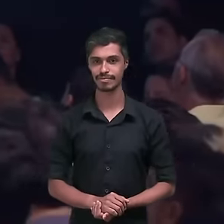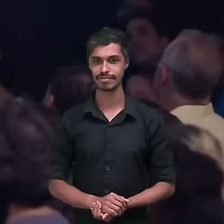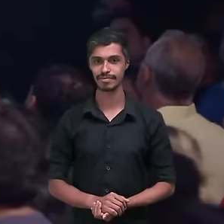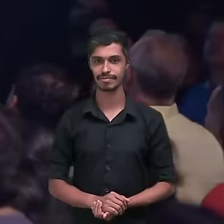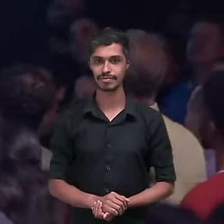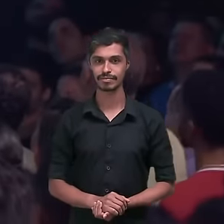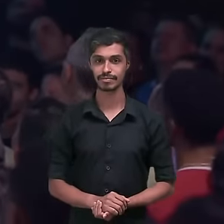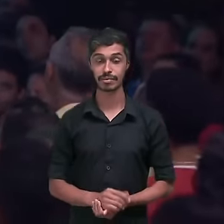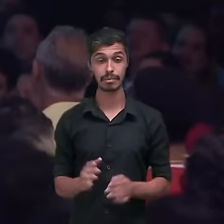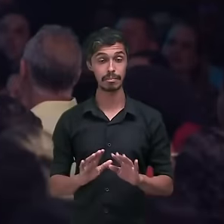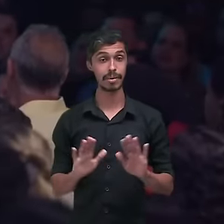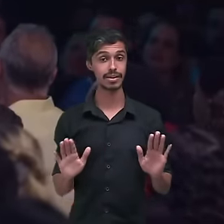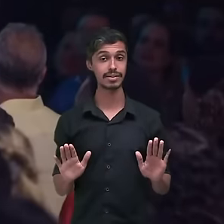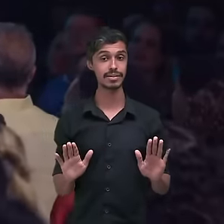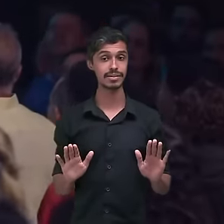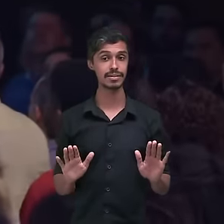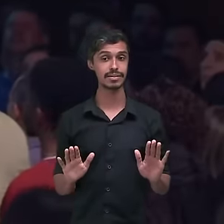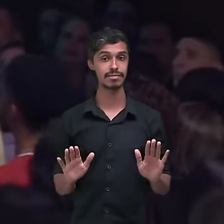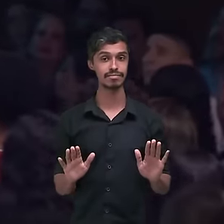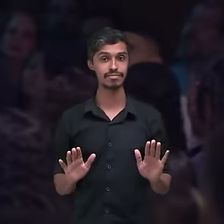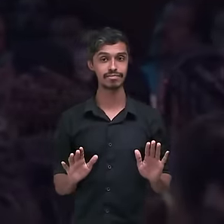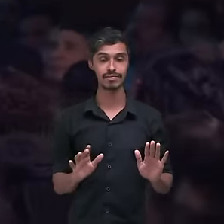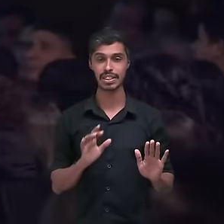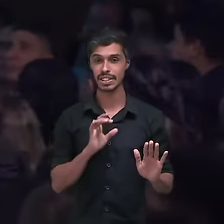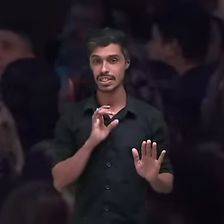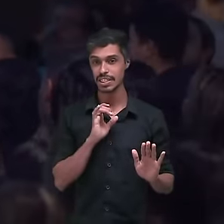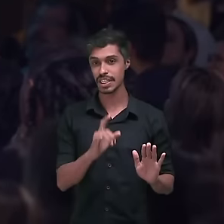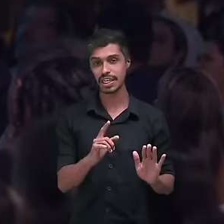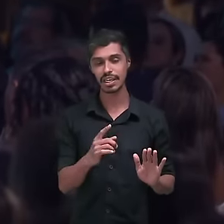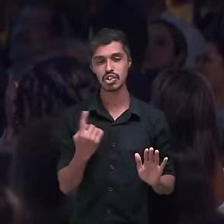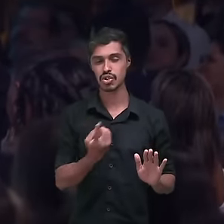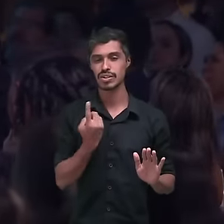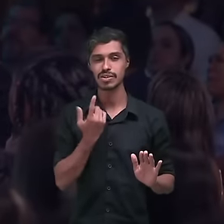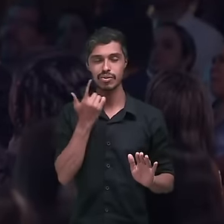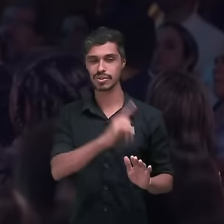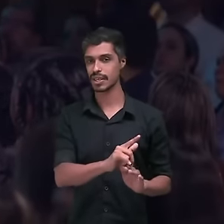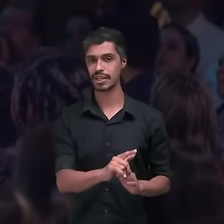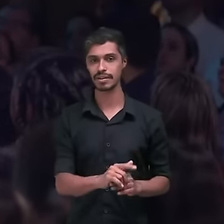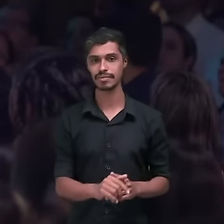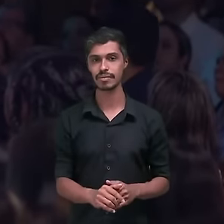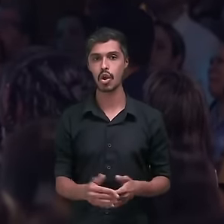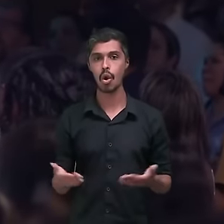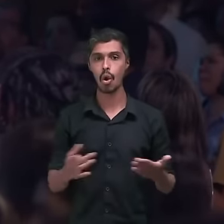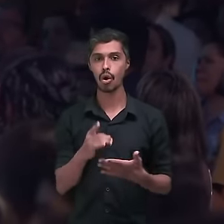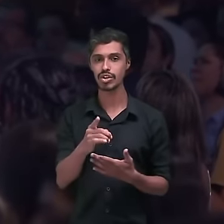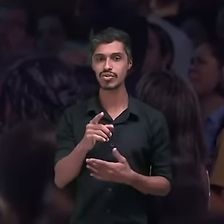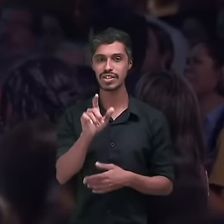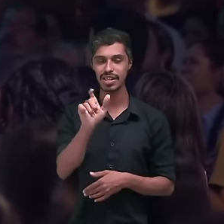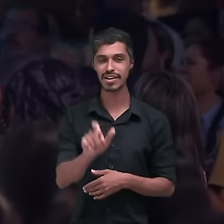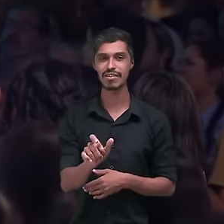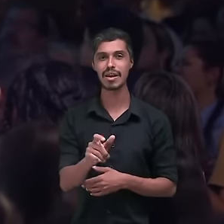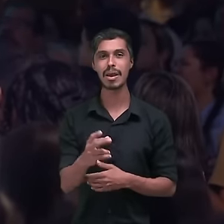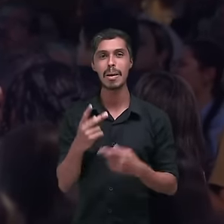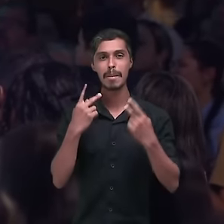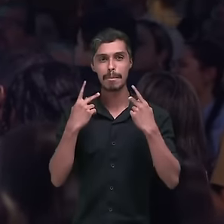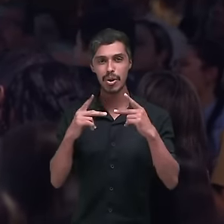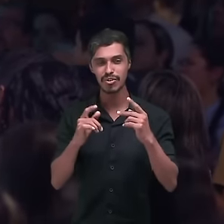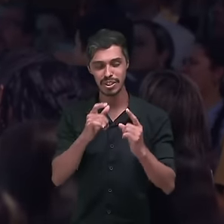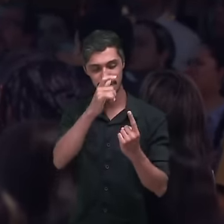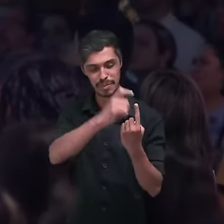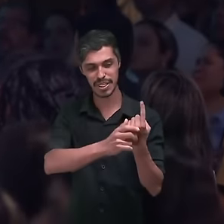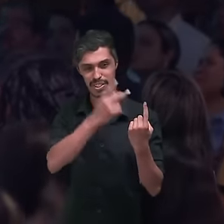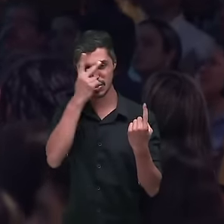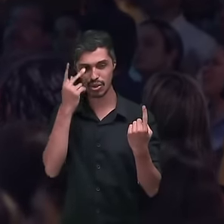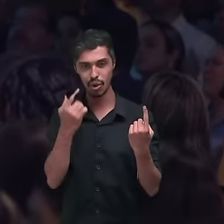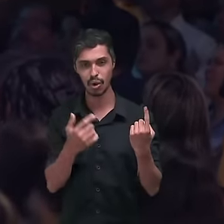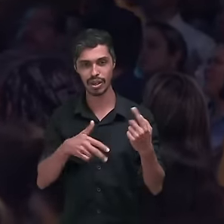Só que como ninguém consegue sozinho, hoje você vai ser profeta da pessoa que está do